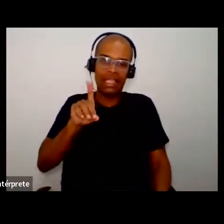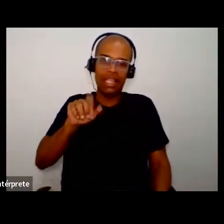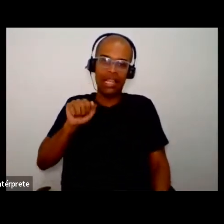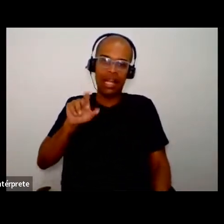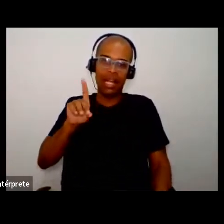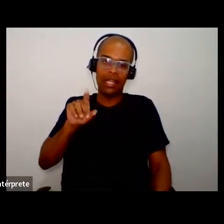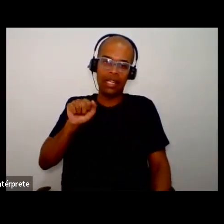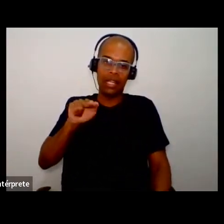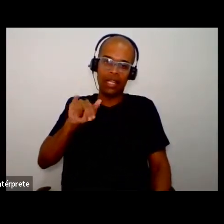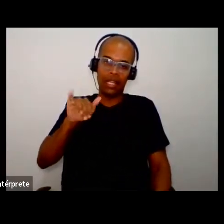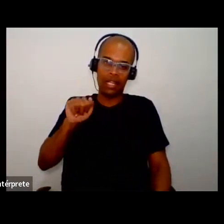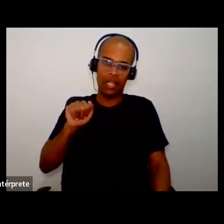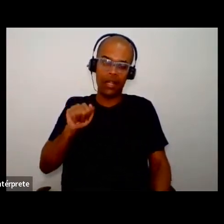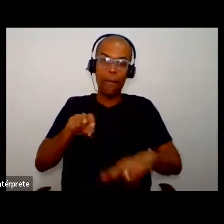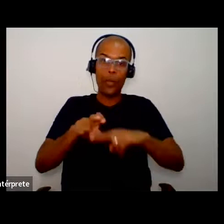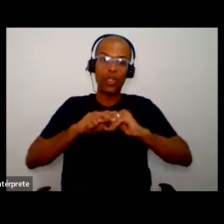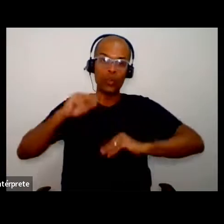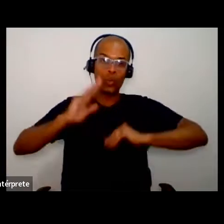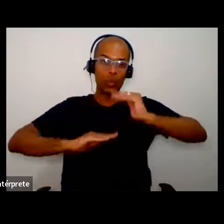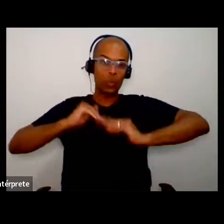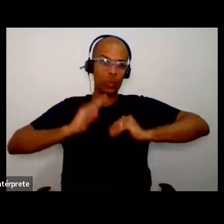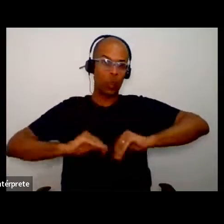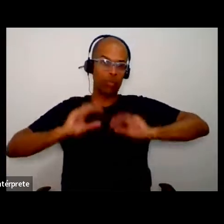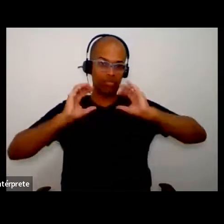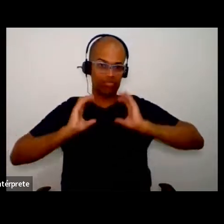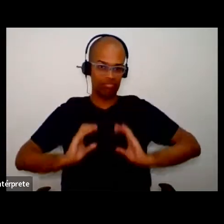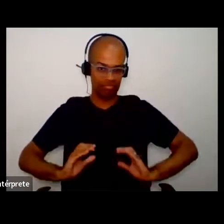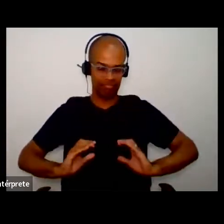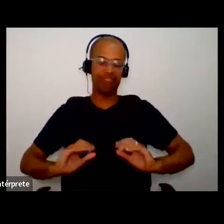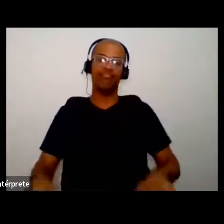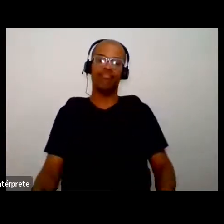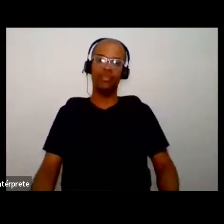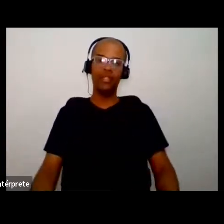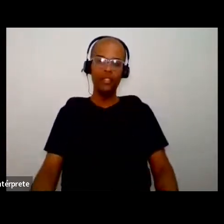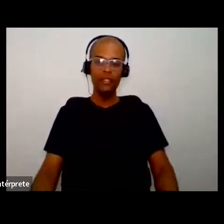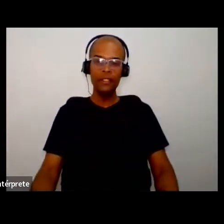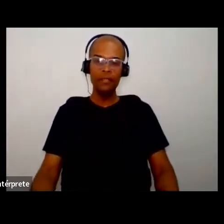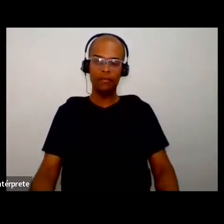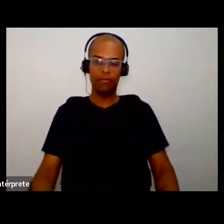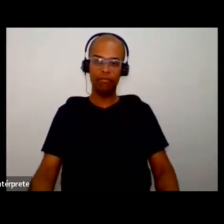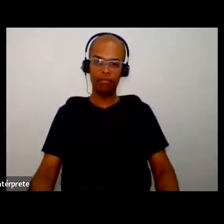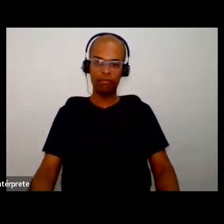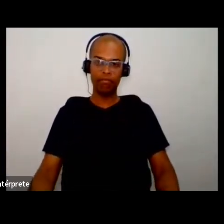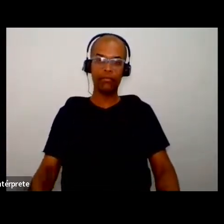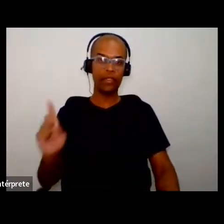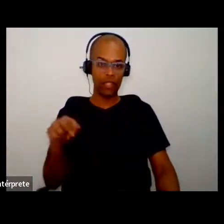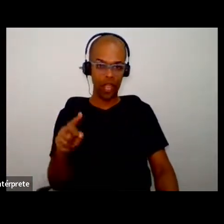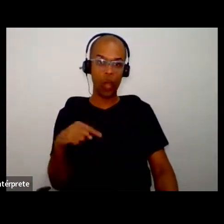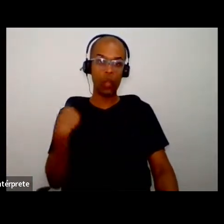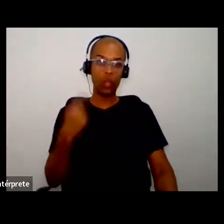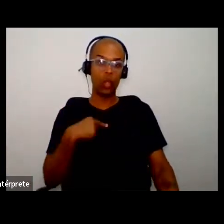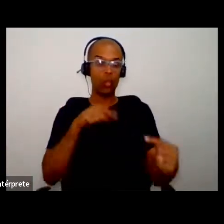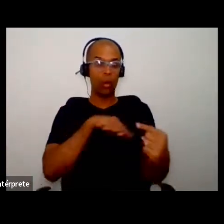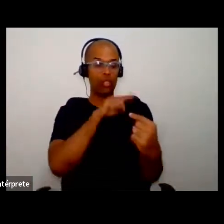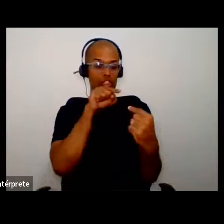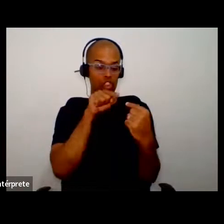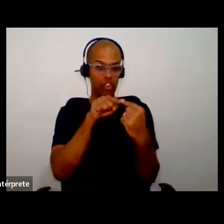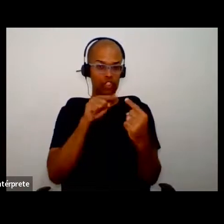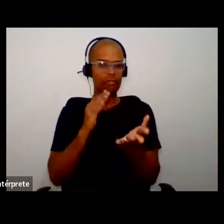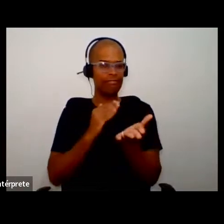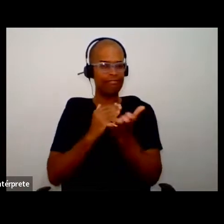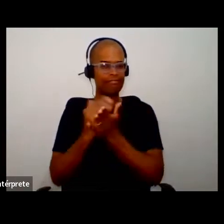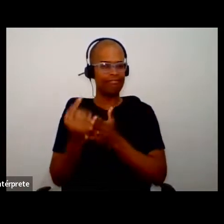Ação Cidadã, né? O Simpósio Ação Cidadã. Esse foi o nosso grande objetivo desde o